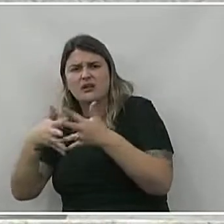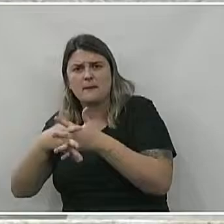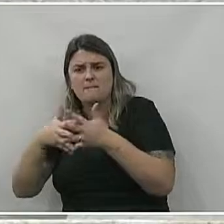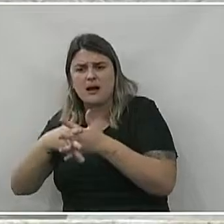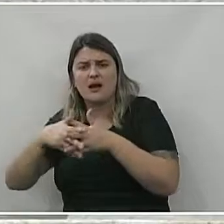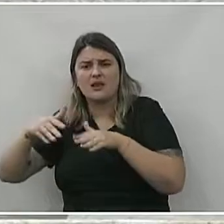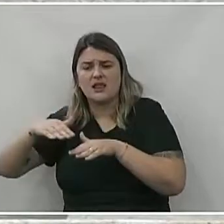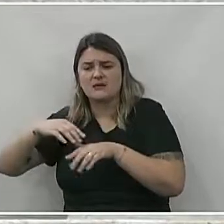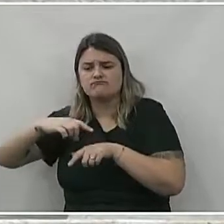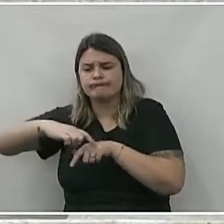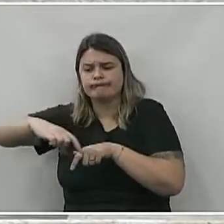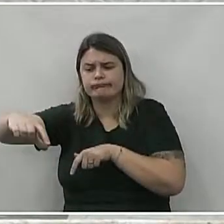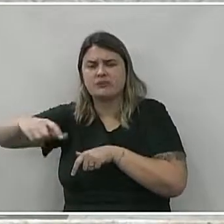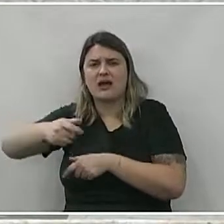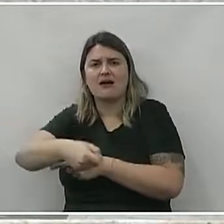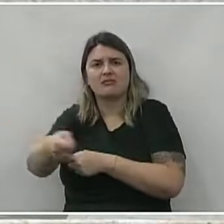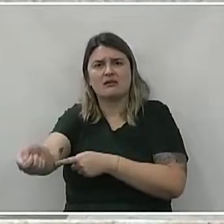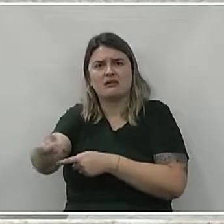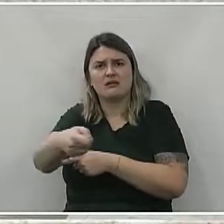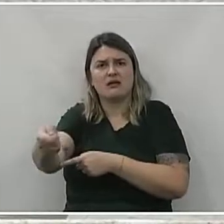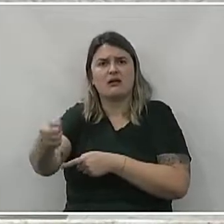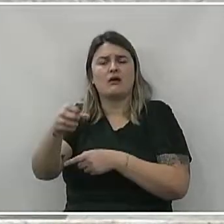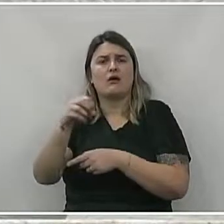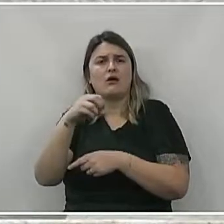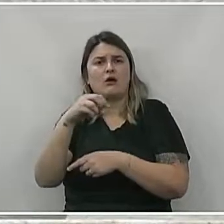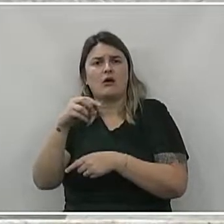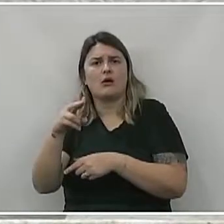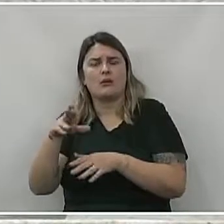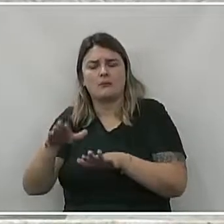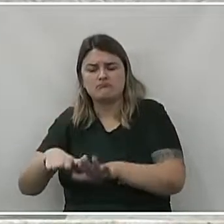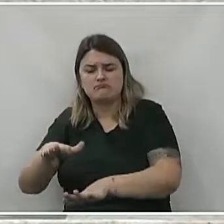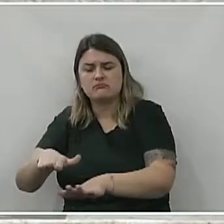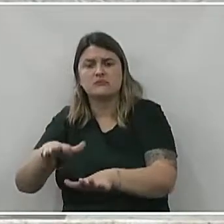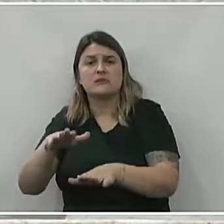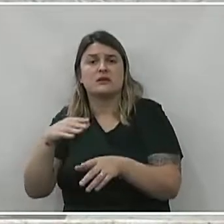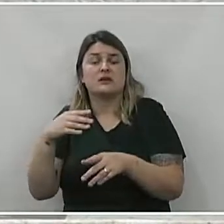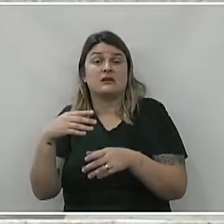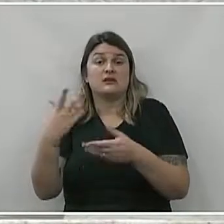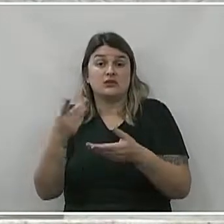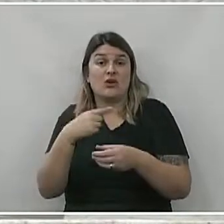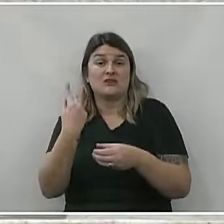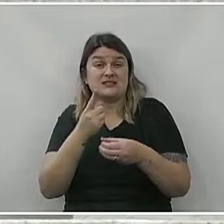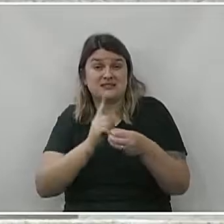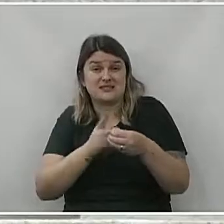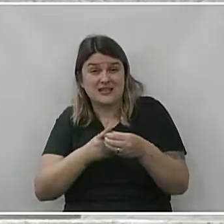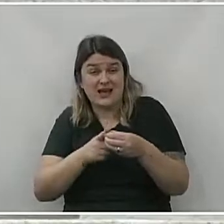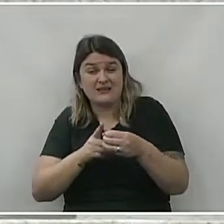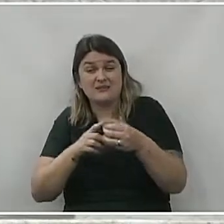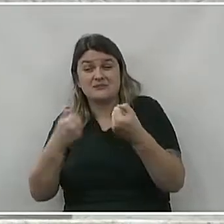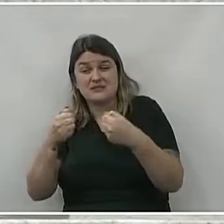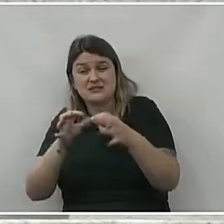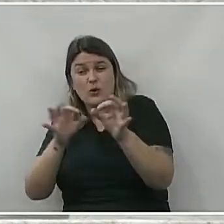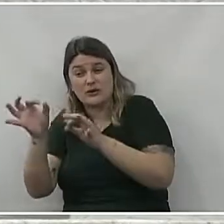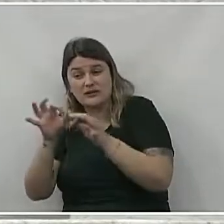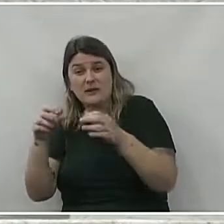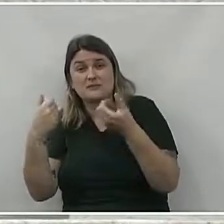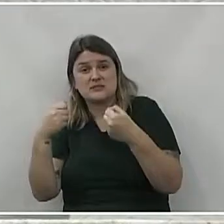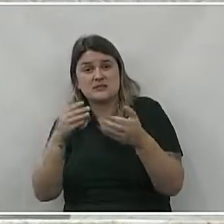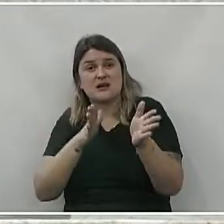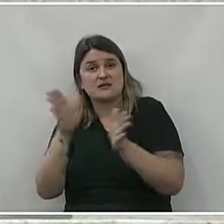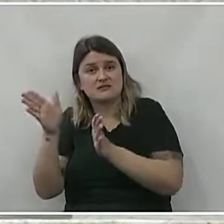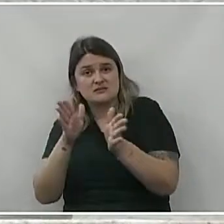Justificativa. Uma cidade, para ter um modelo de crescimento organizado e inteligente, precisa ser acessível